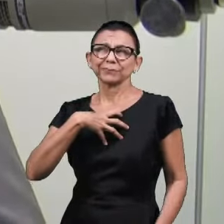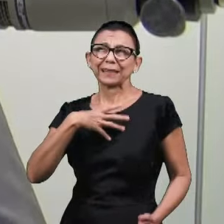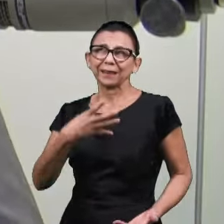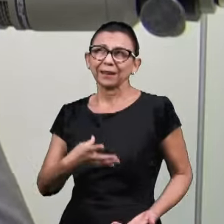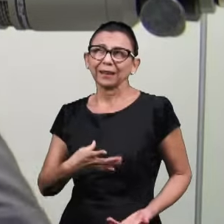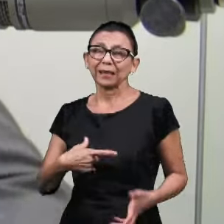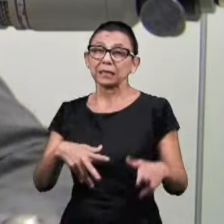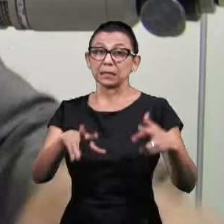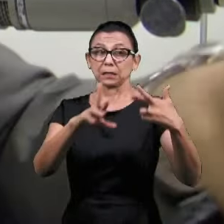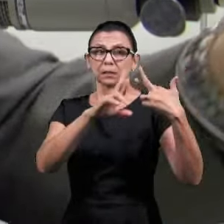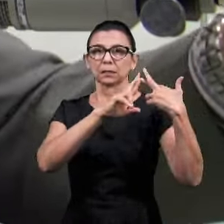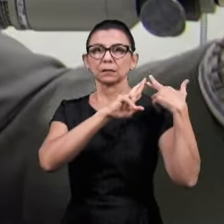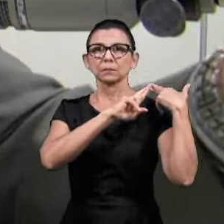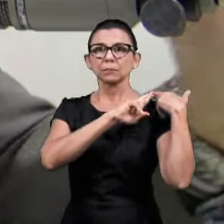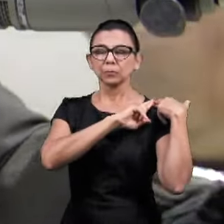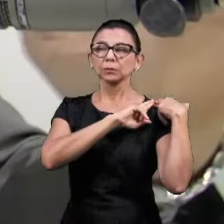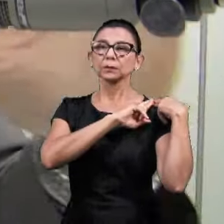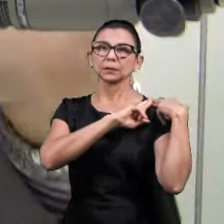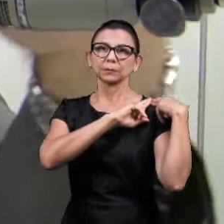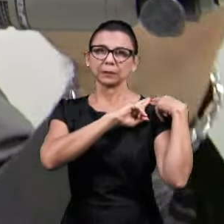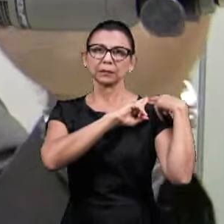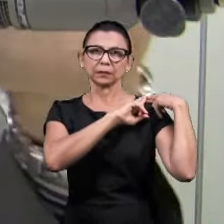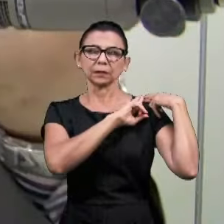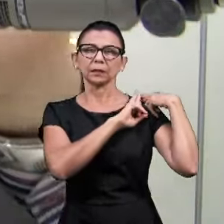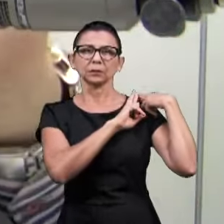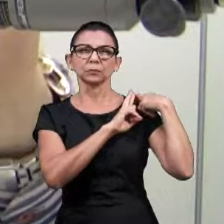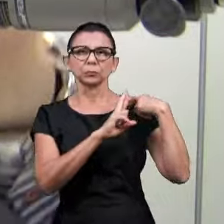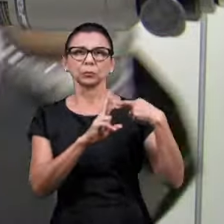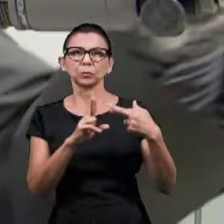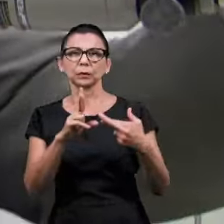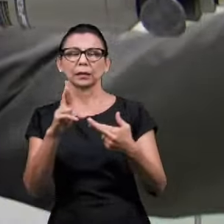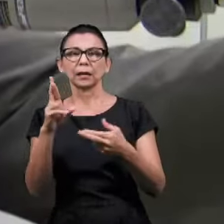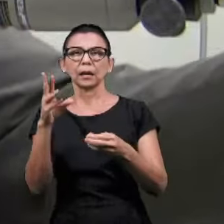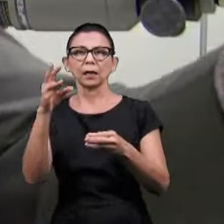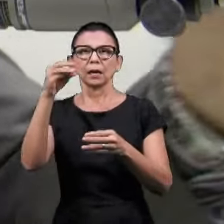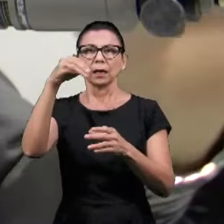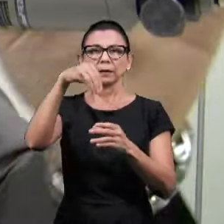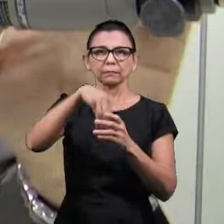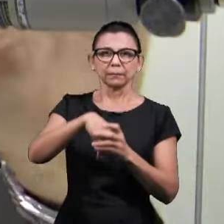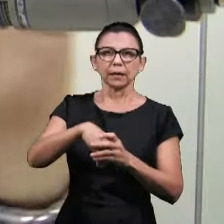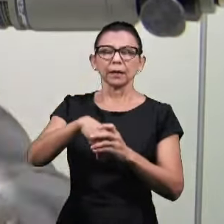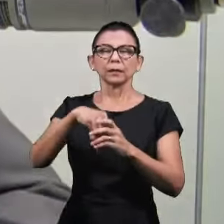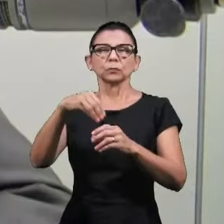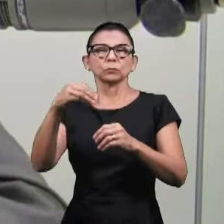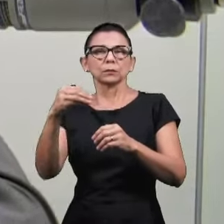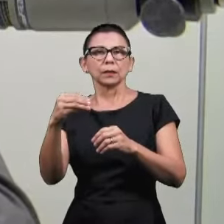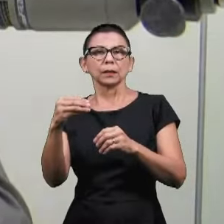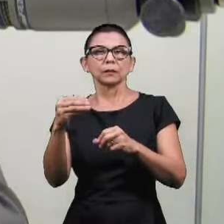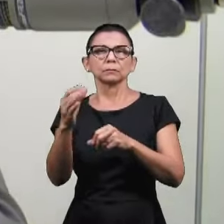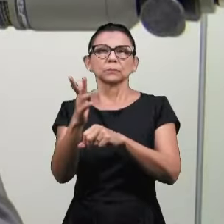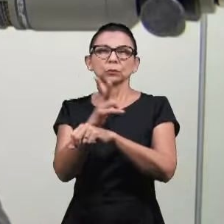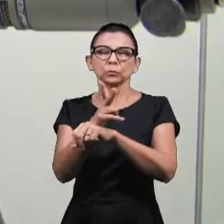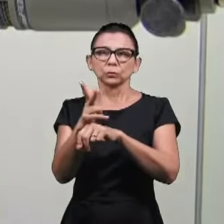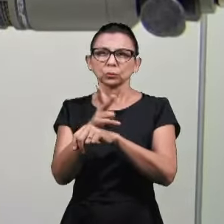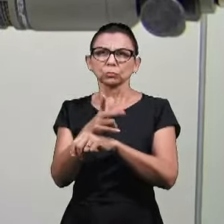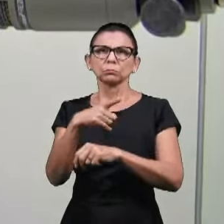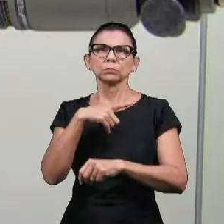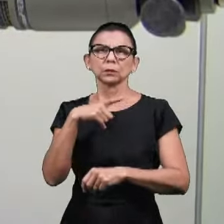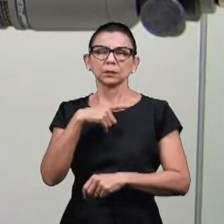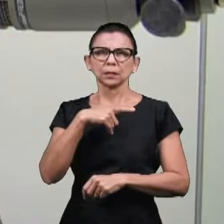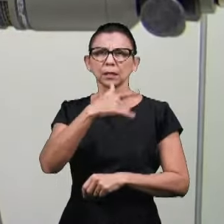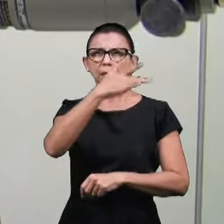estar ali com os irmãos, né, Jorge, ali trabalhando, câmera, né, o William ali orientando alguma coisa. Então, é a